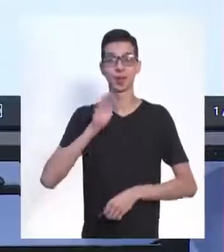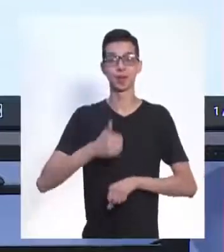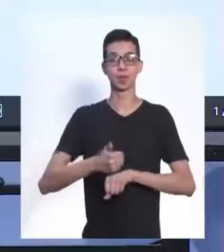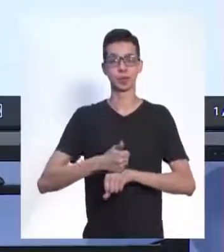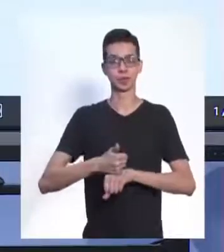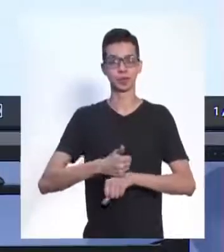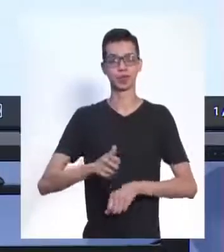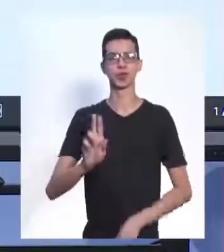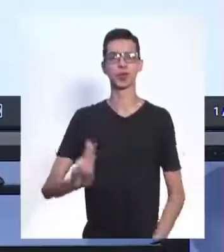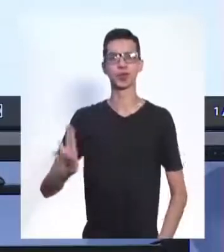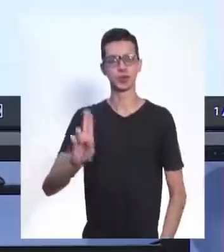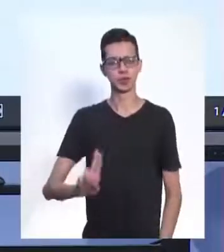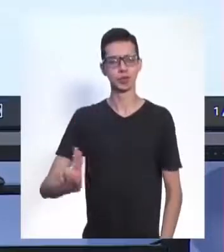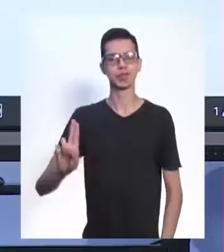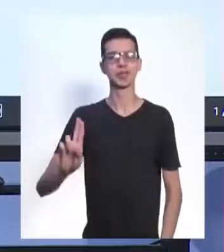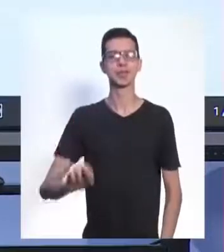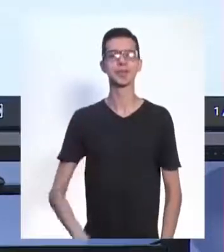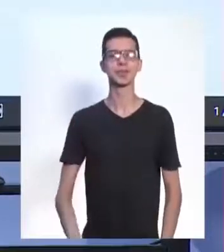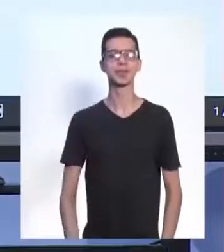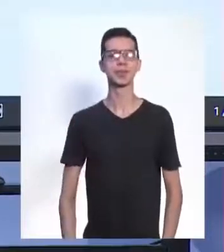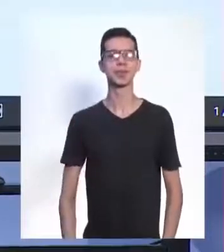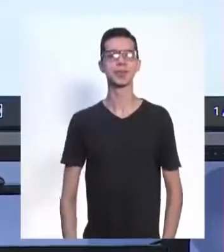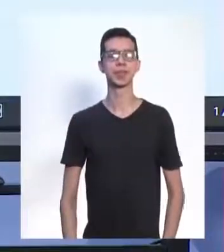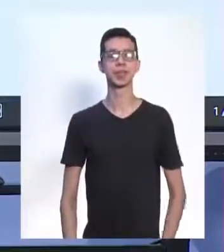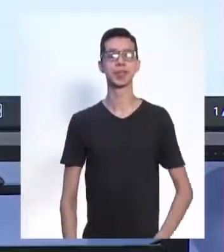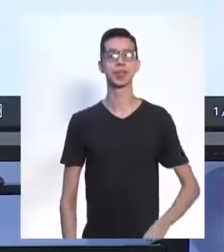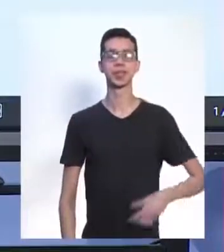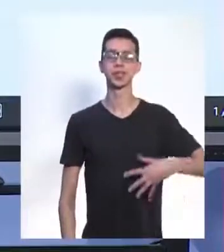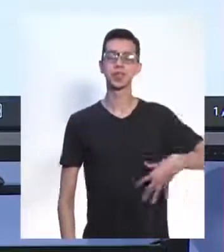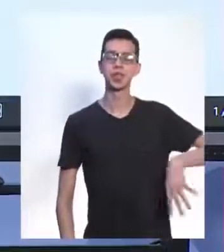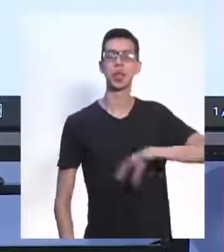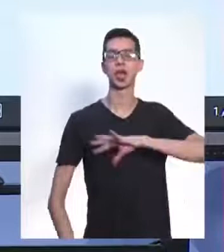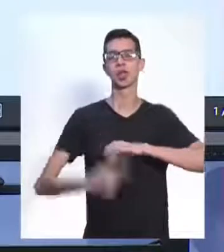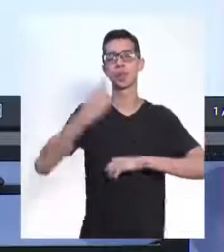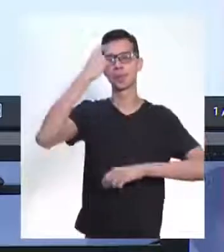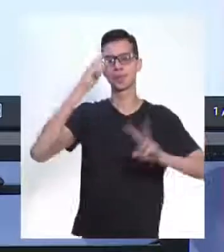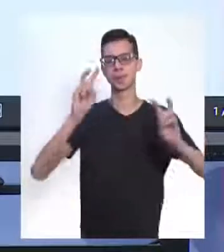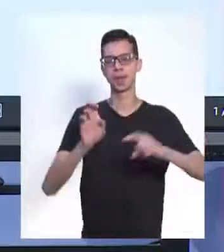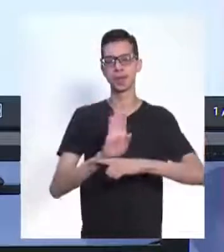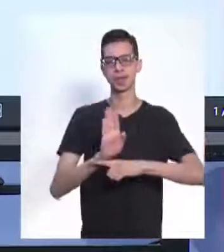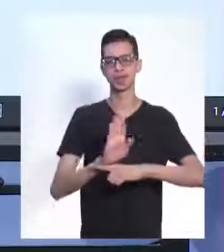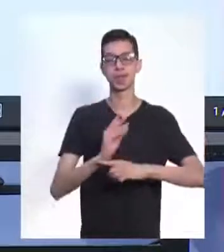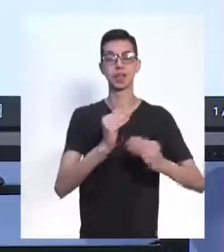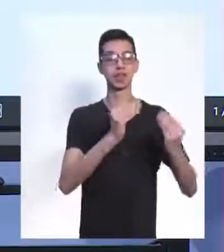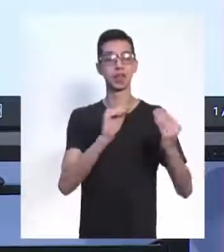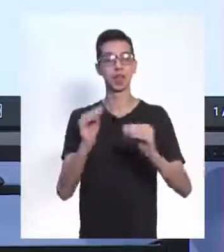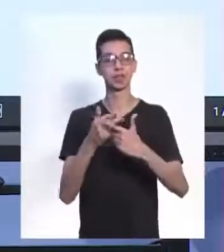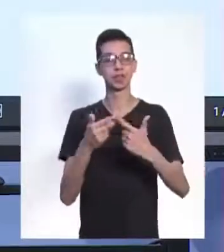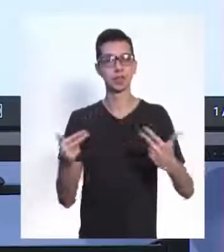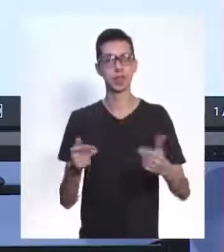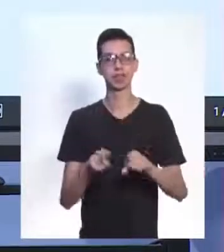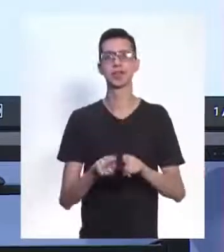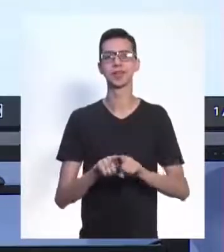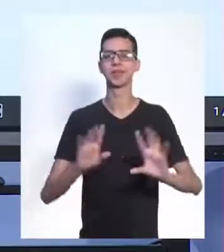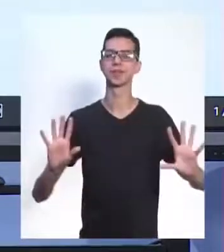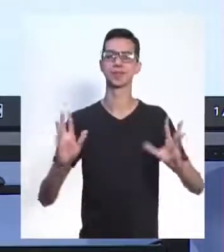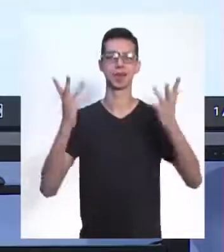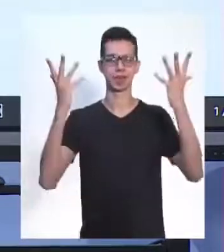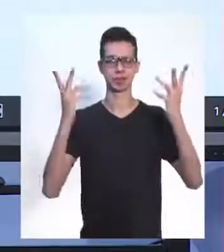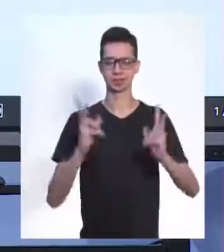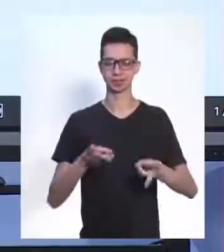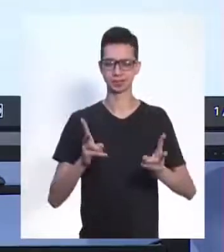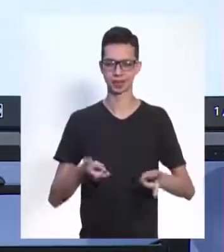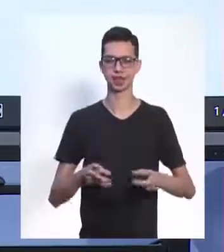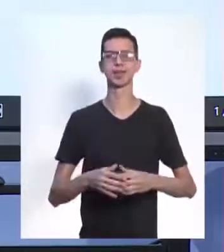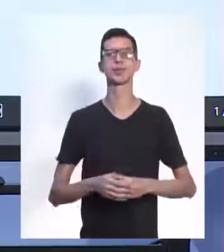muito. A gente tem que pensar muito nessa questão de filmes, novelas, sempre tem sonorização, festa, novela,